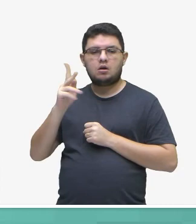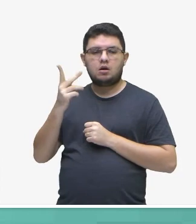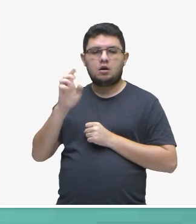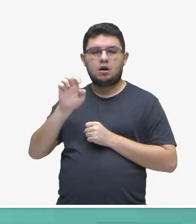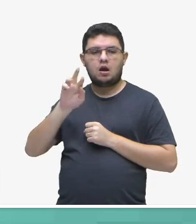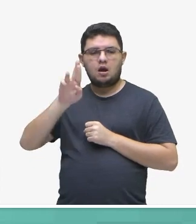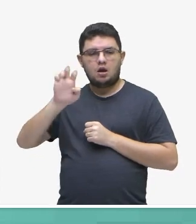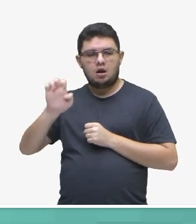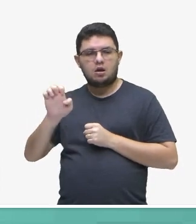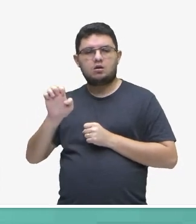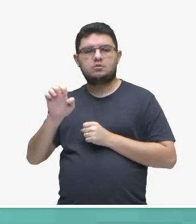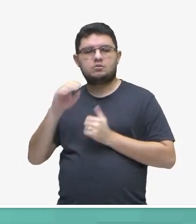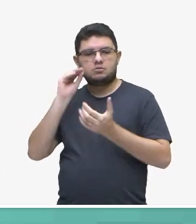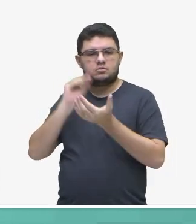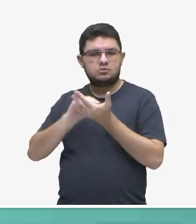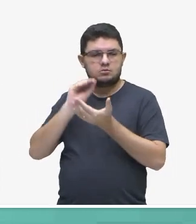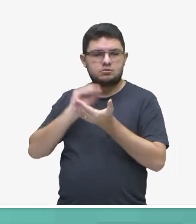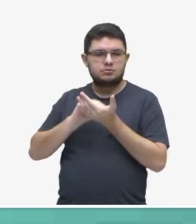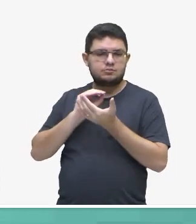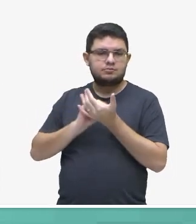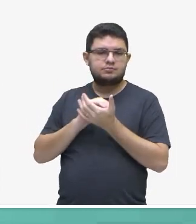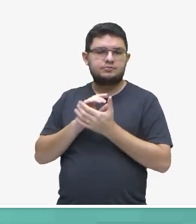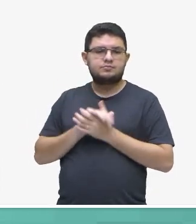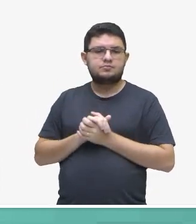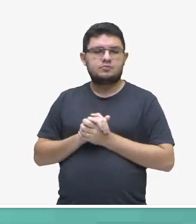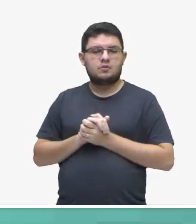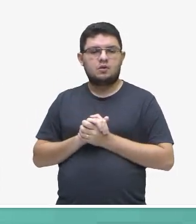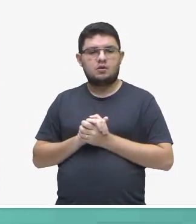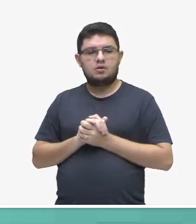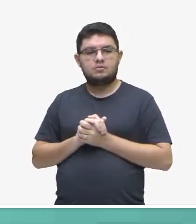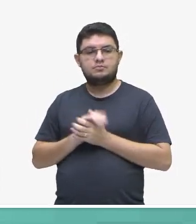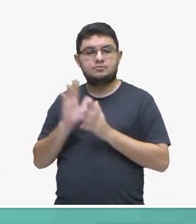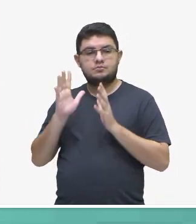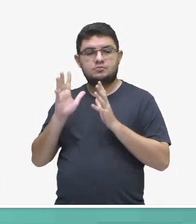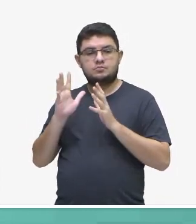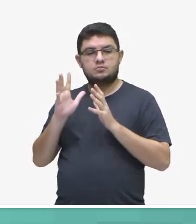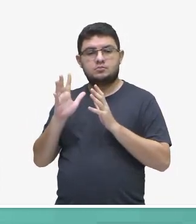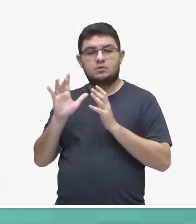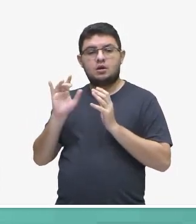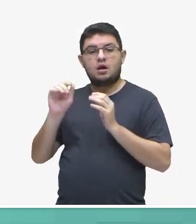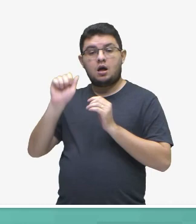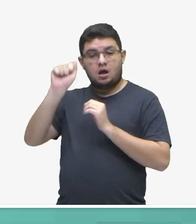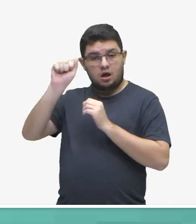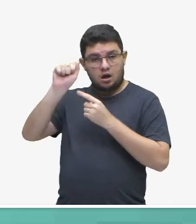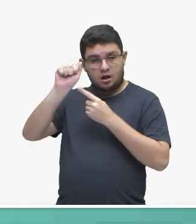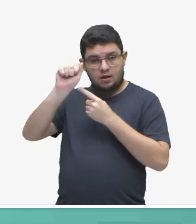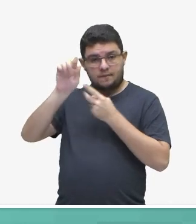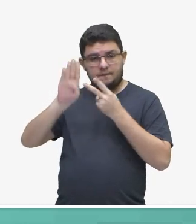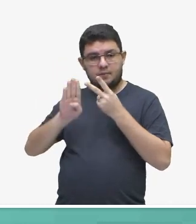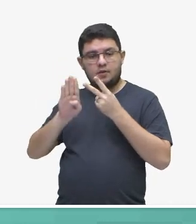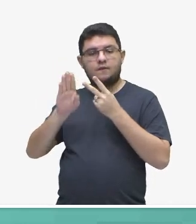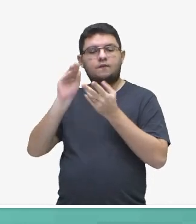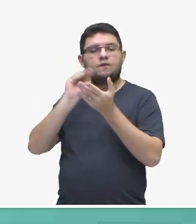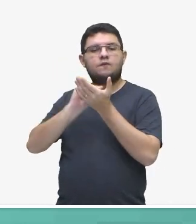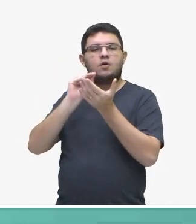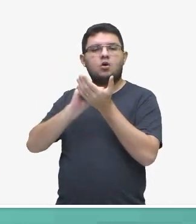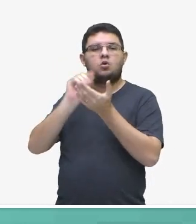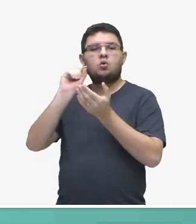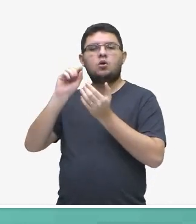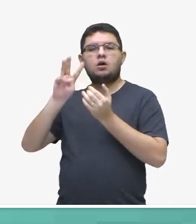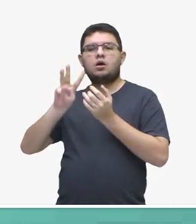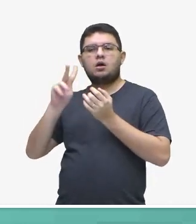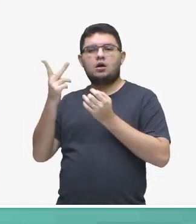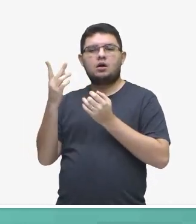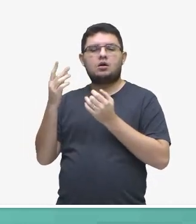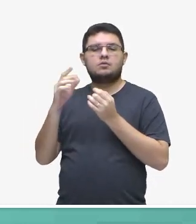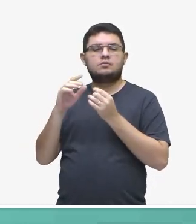frase. Todas as 3 frases são iniciadas com WH word. A letra A e a letra B são frases que estão faltando a WH word. Como que